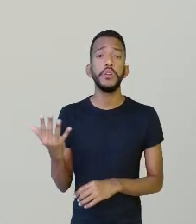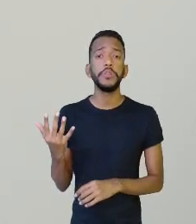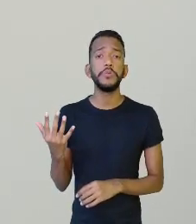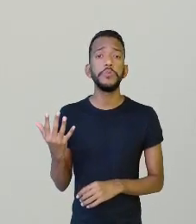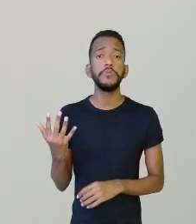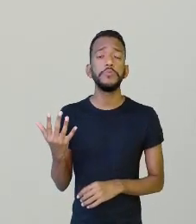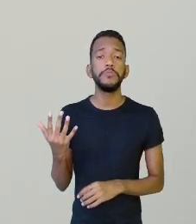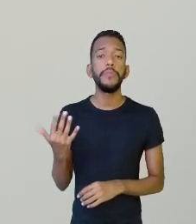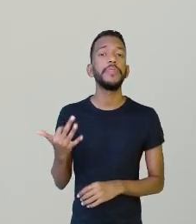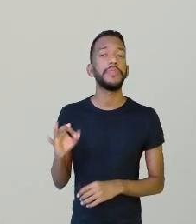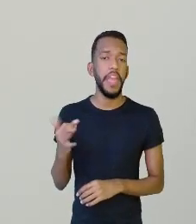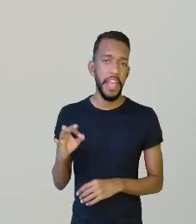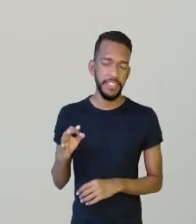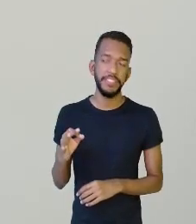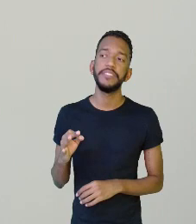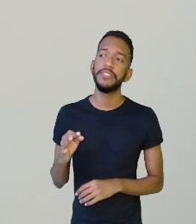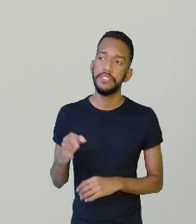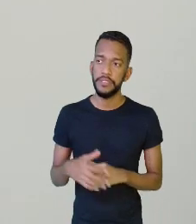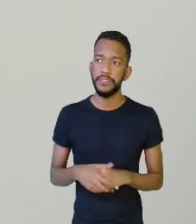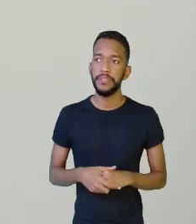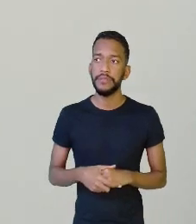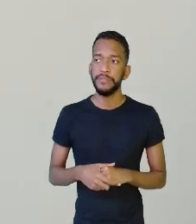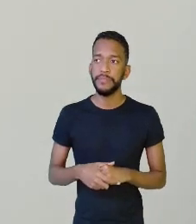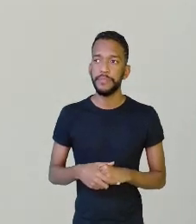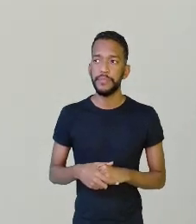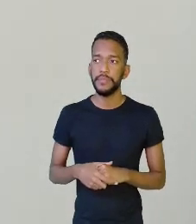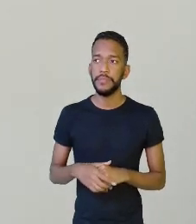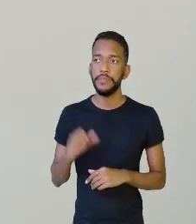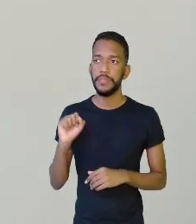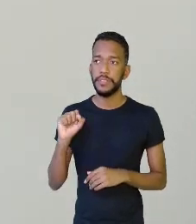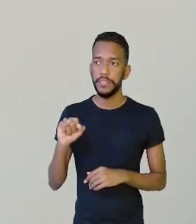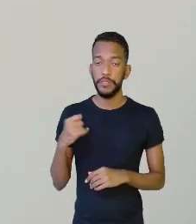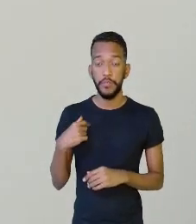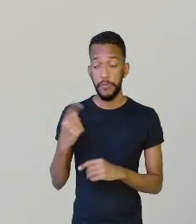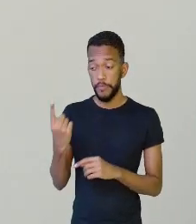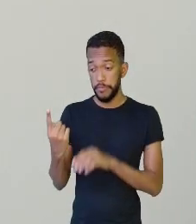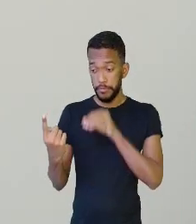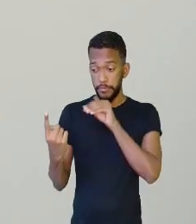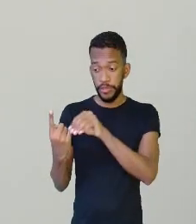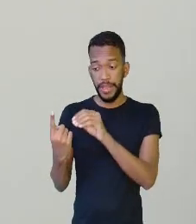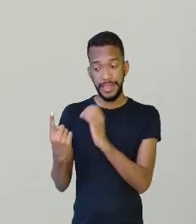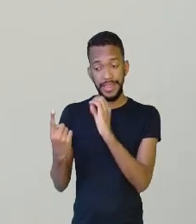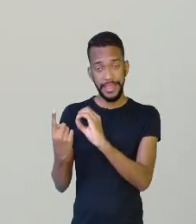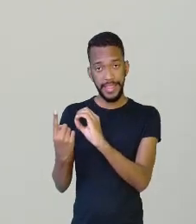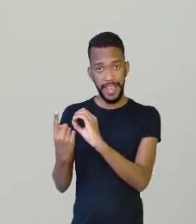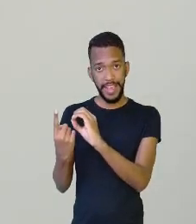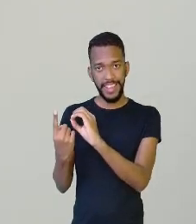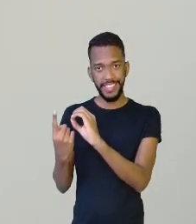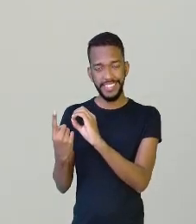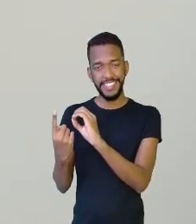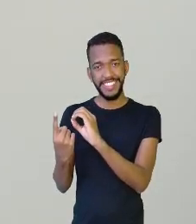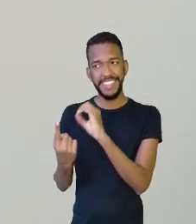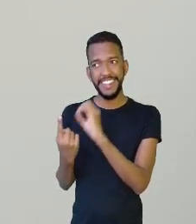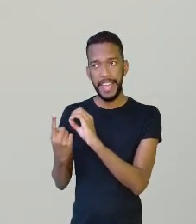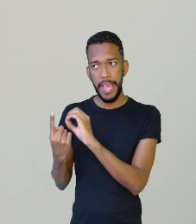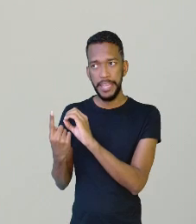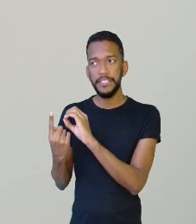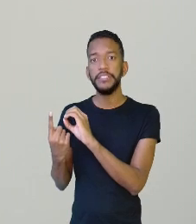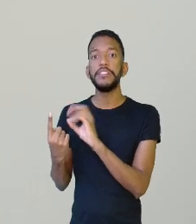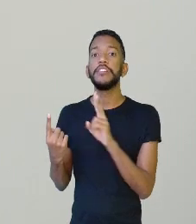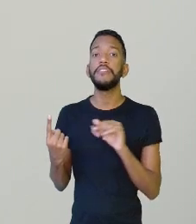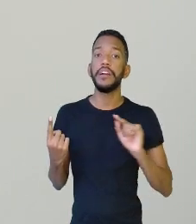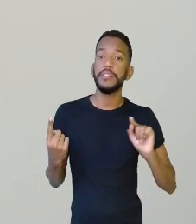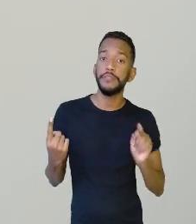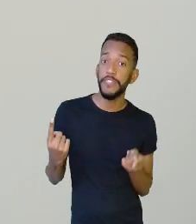décimos? 10. Então, se eu tenho 10 e vai se transformar em